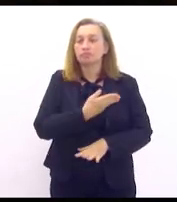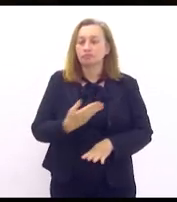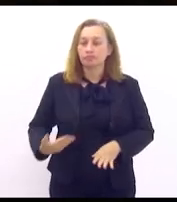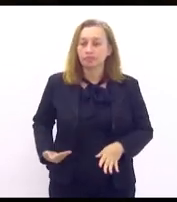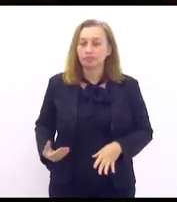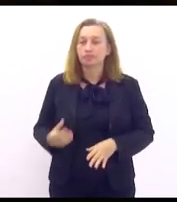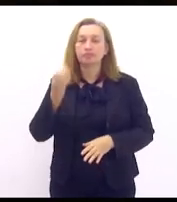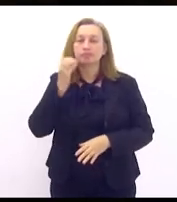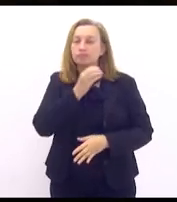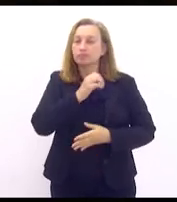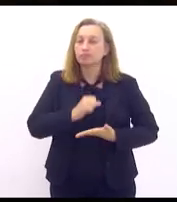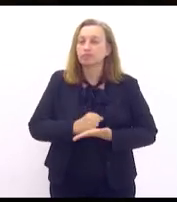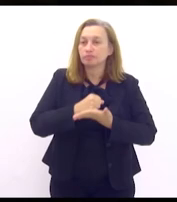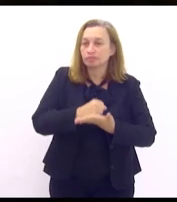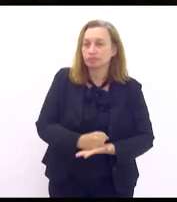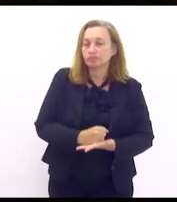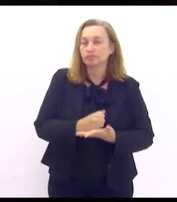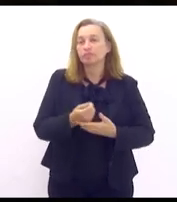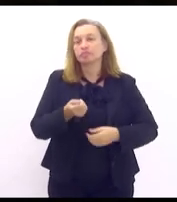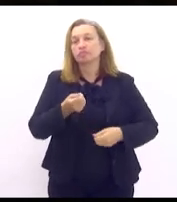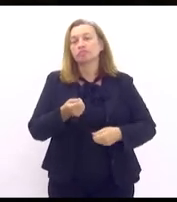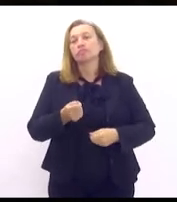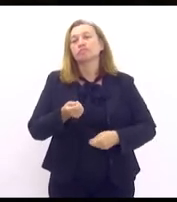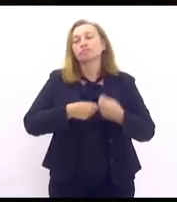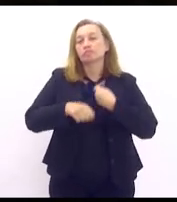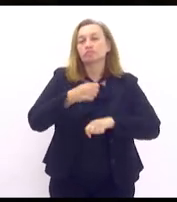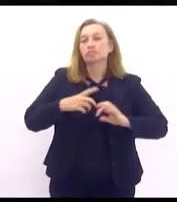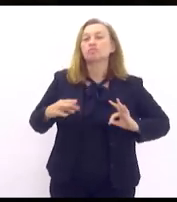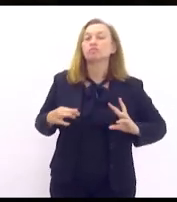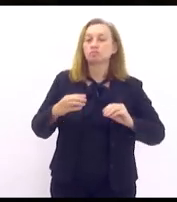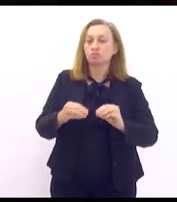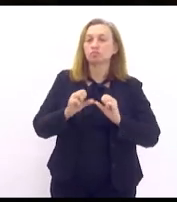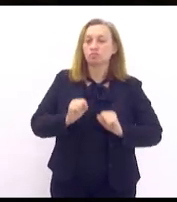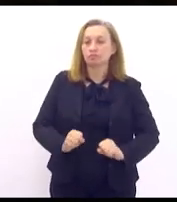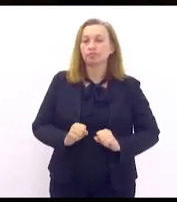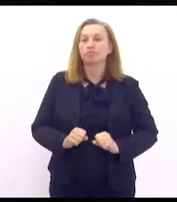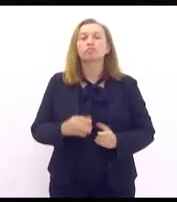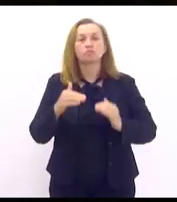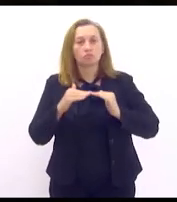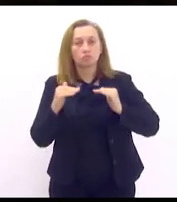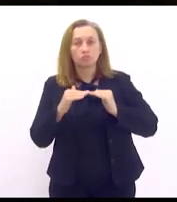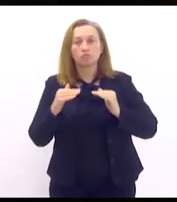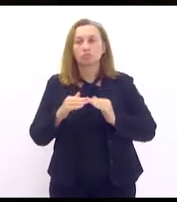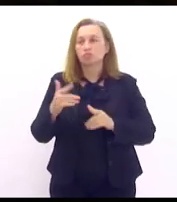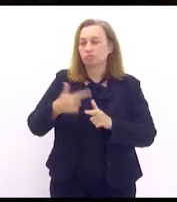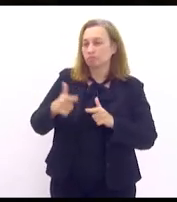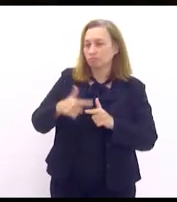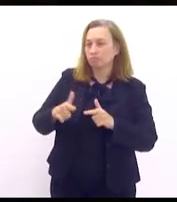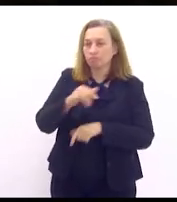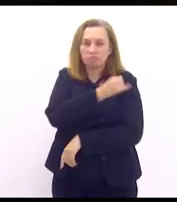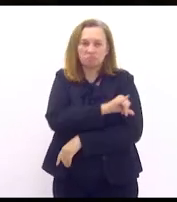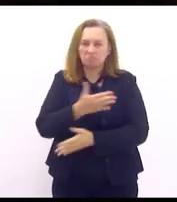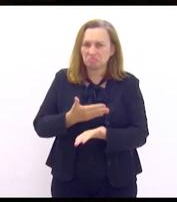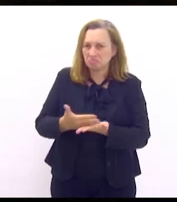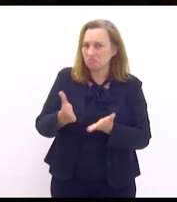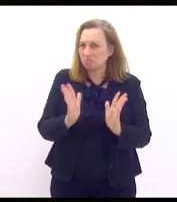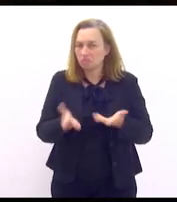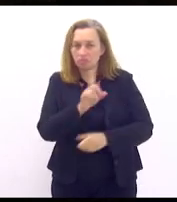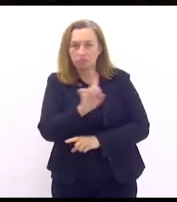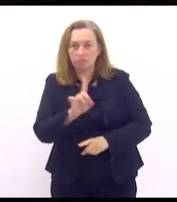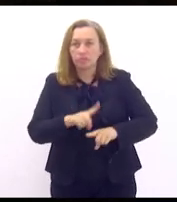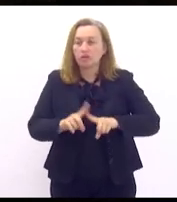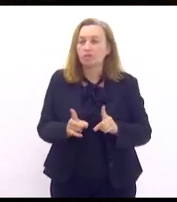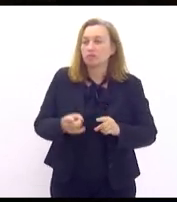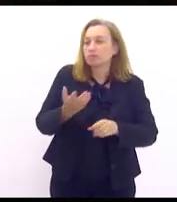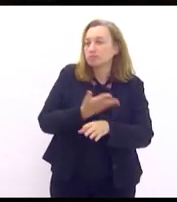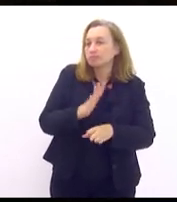se sustenta no poder, negociando tudo que pode. É claro, concordo que o problema do Rio não começou agora no governo dele, mas a